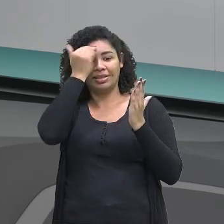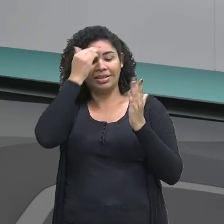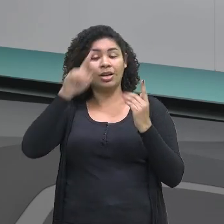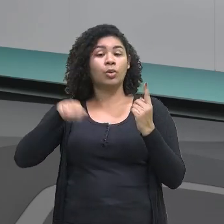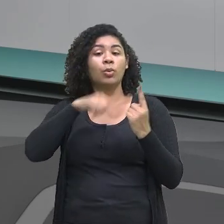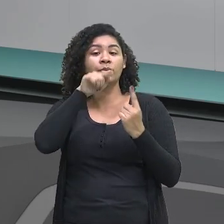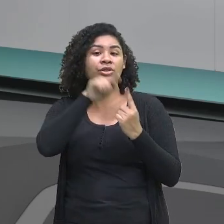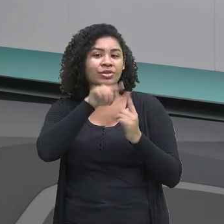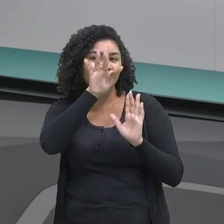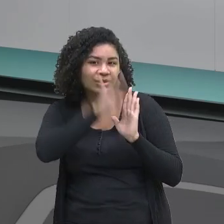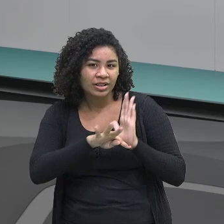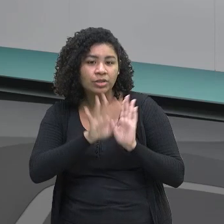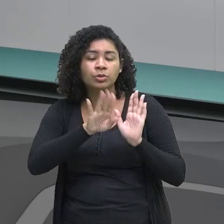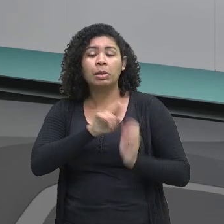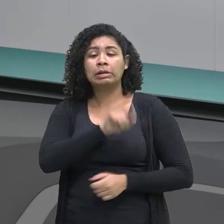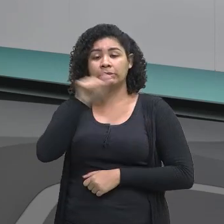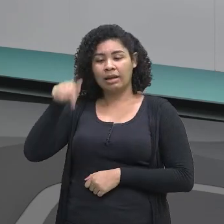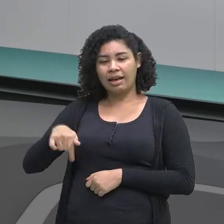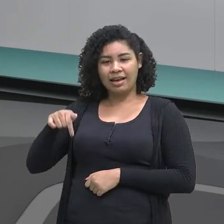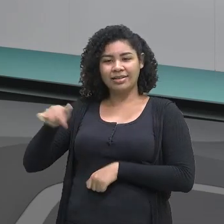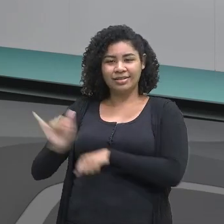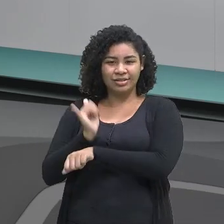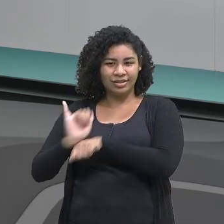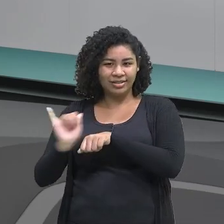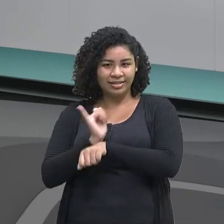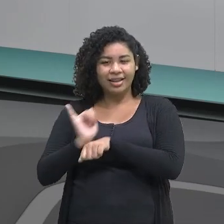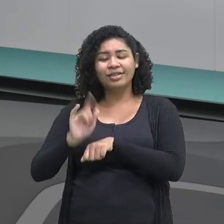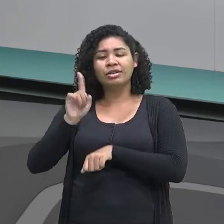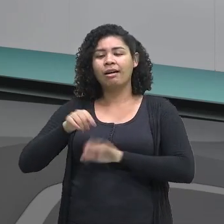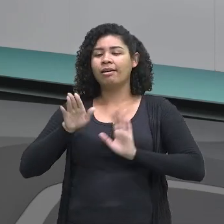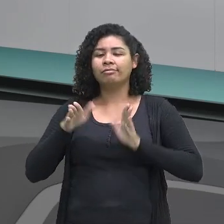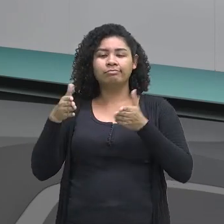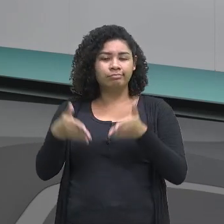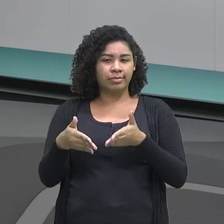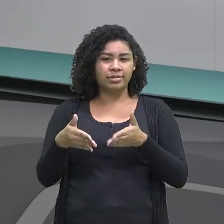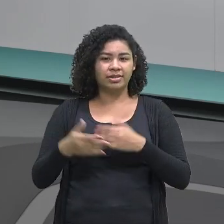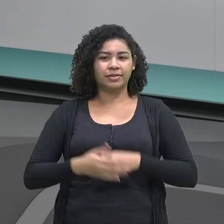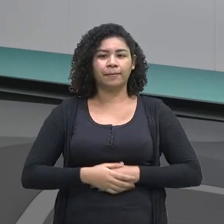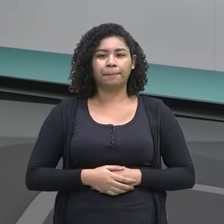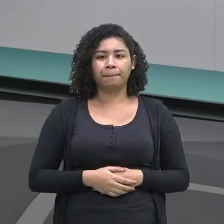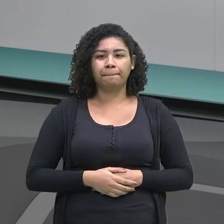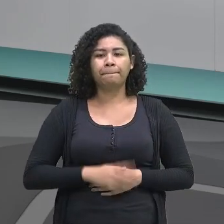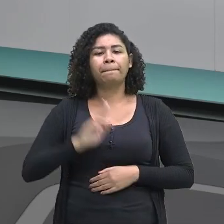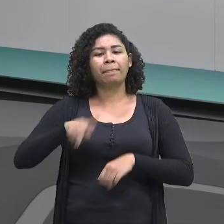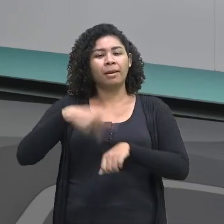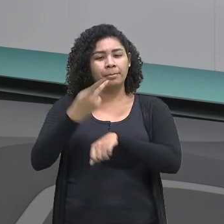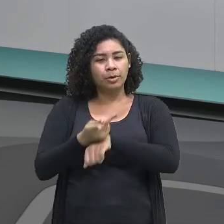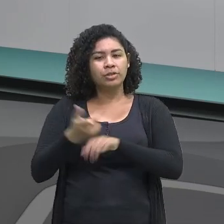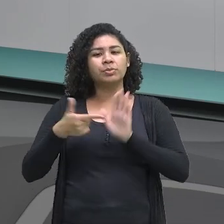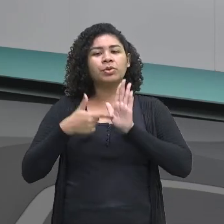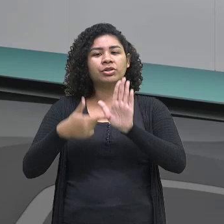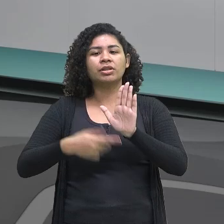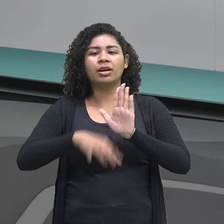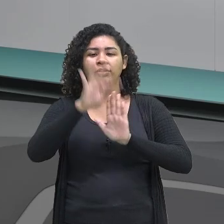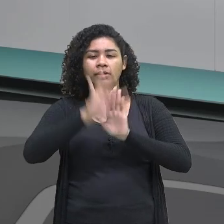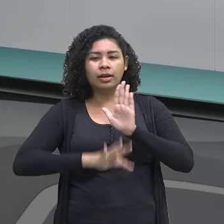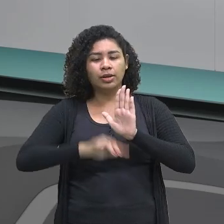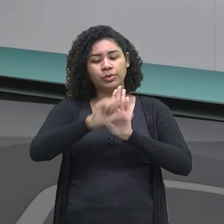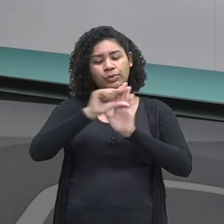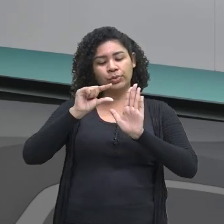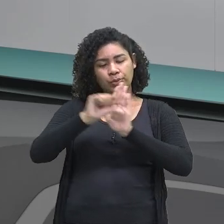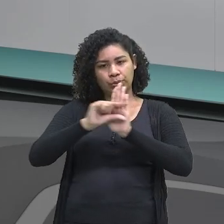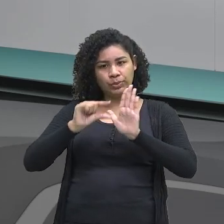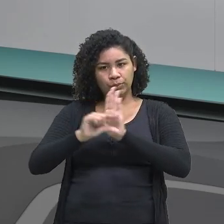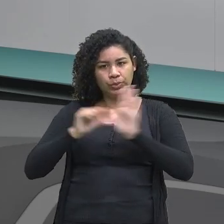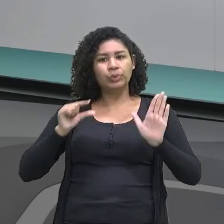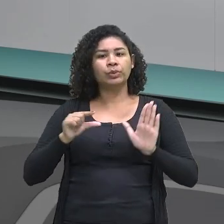O scanning, eu quero apenas informação específica. Mais um exemplo. Daqui a pouco nós vamos mostrar alguns textos para vocês. Os textos de